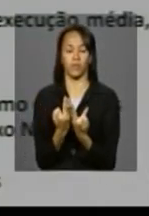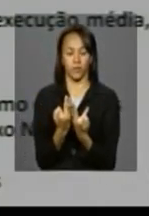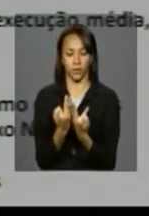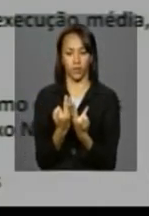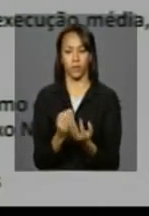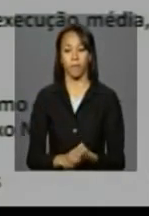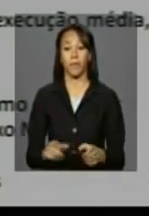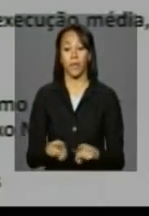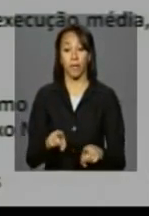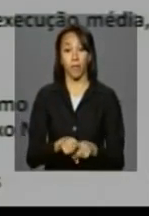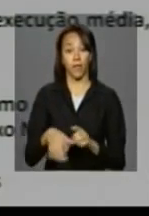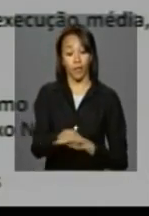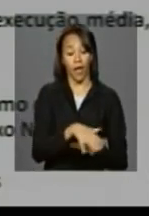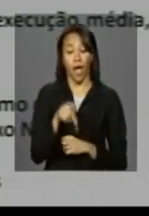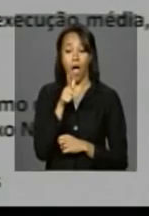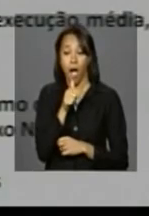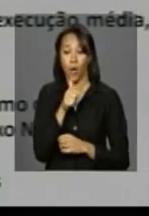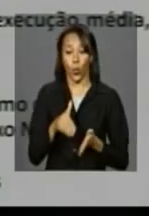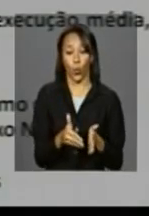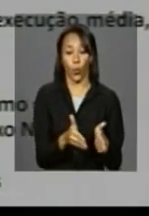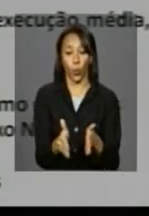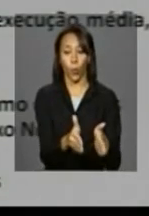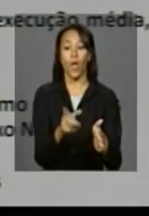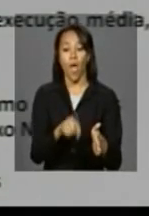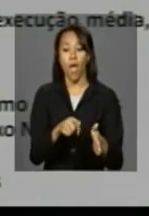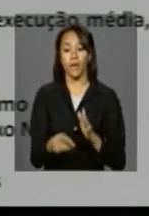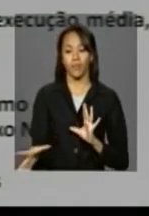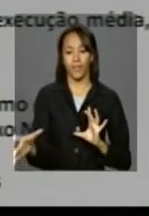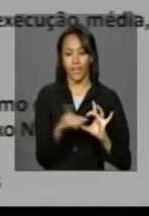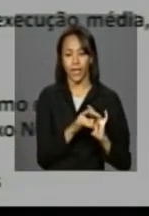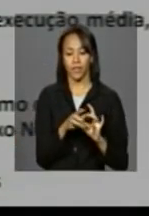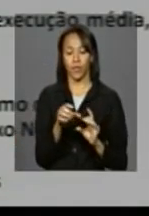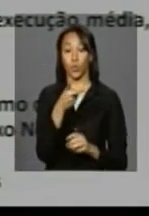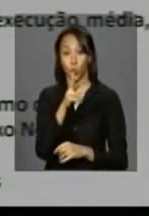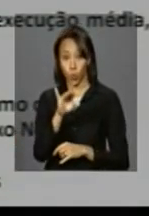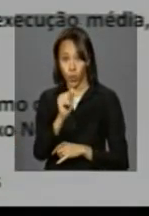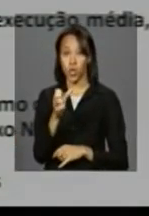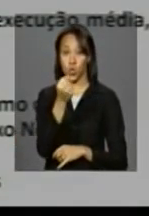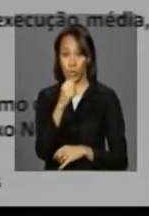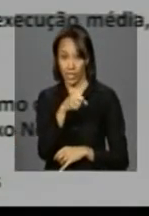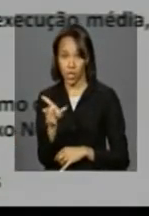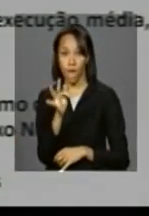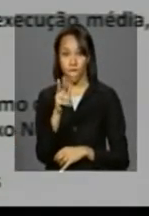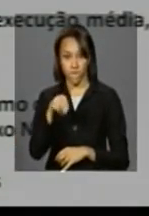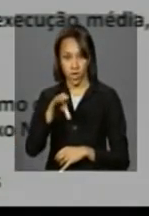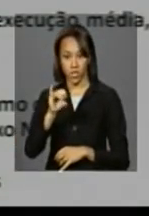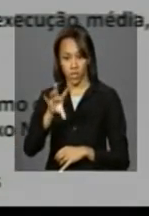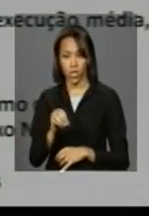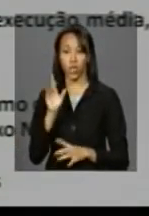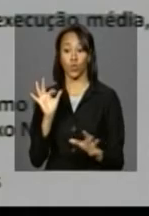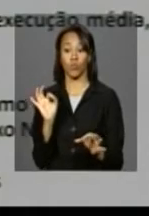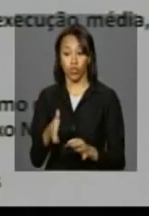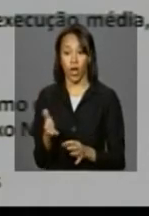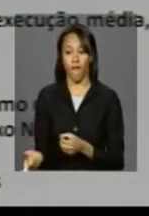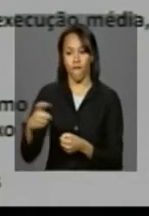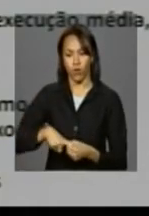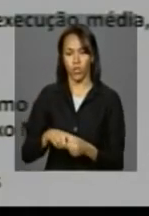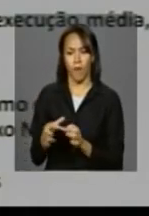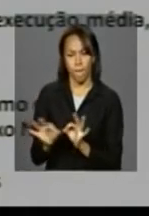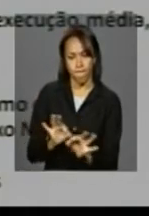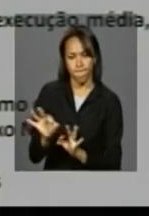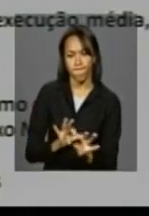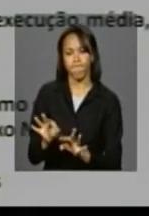Em recursos hídricos, o destaque é a integração do São Francisco, com a retomada do ritmo das obras, a conclusão do canal